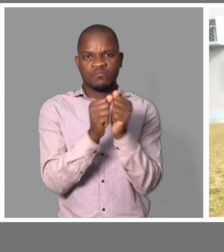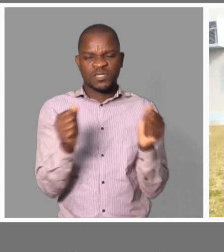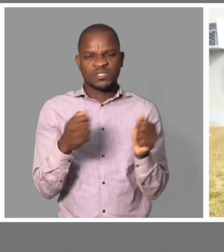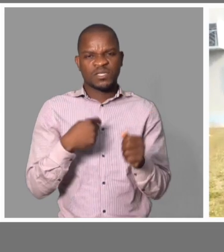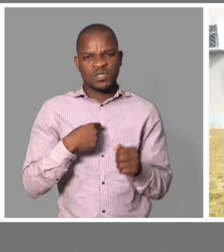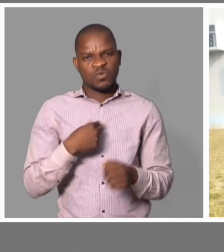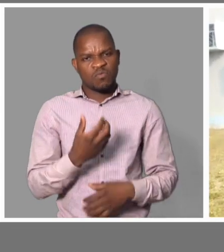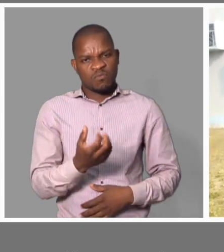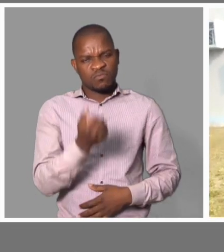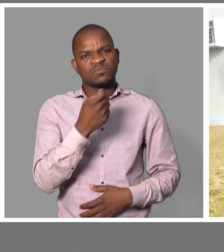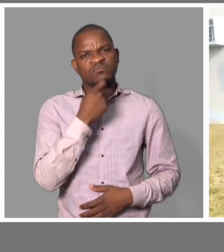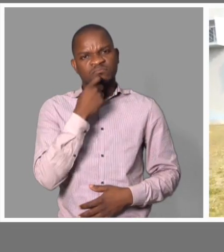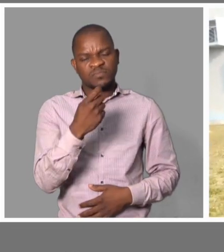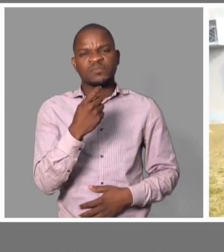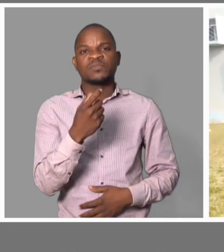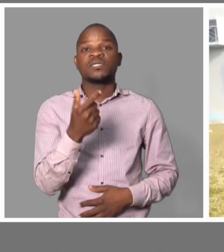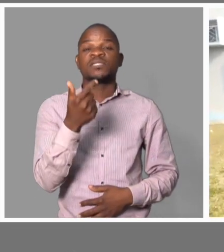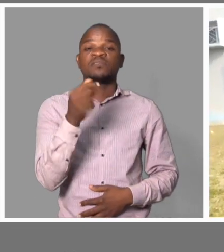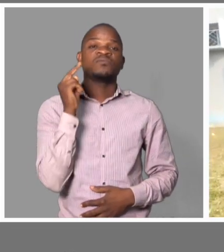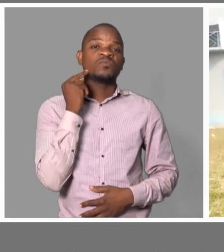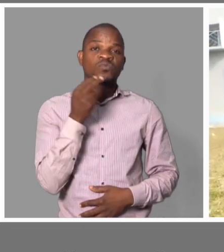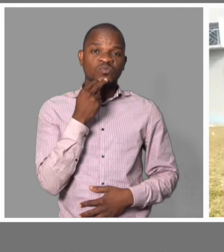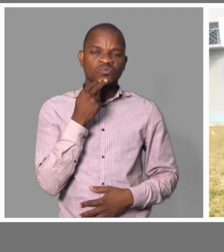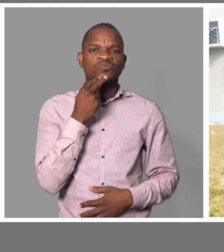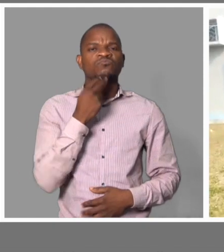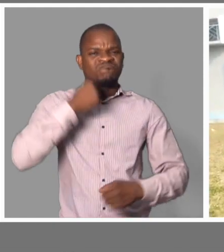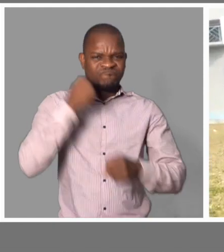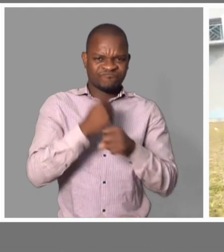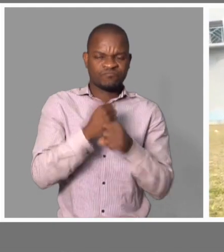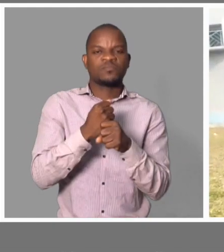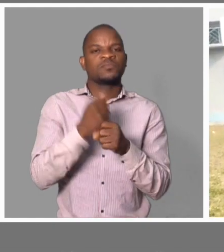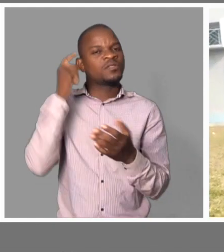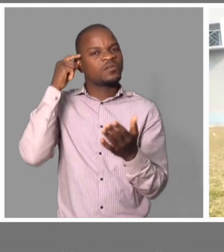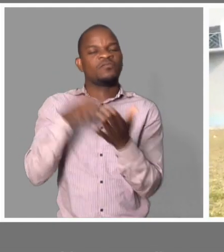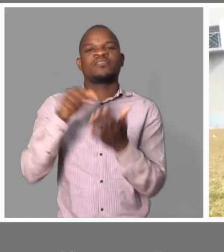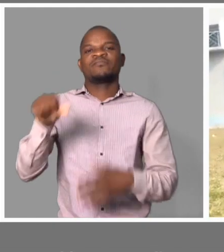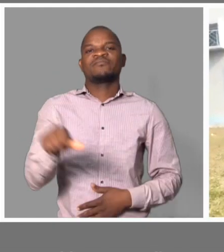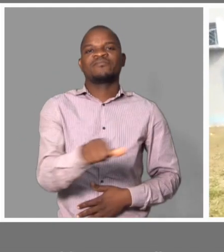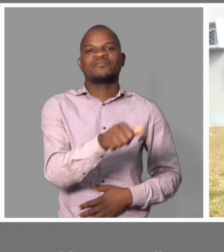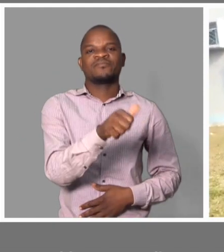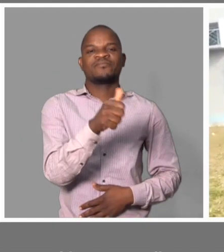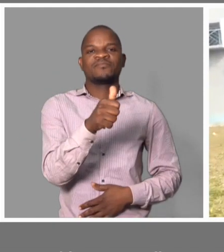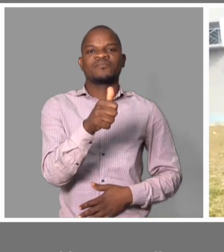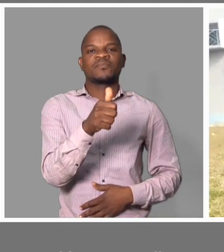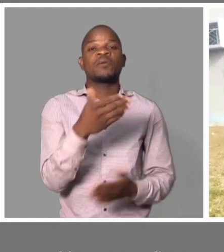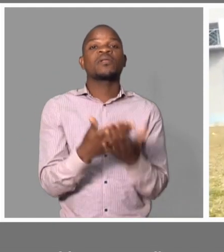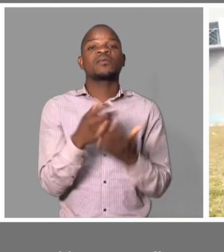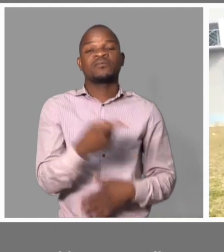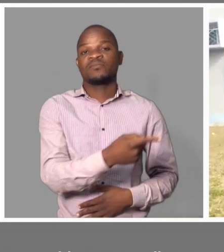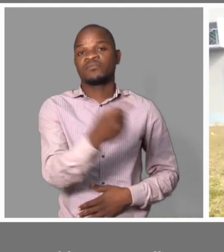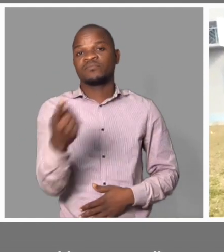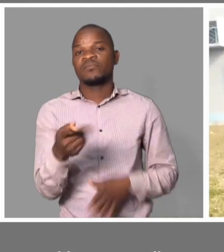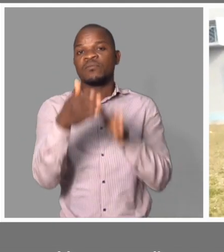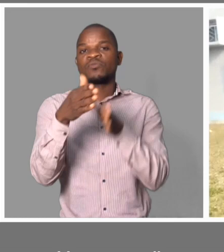Mas posso dizer que a TV surda está a fazer coisa melhor para as pessoas com deficiência.